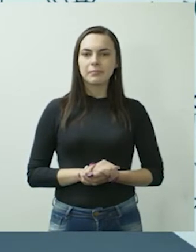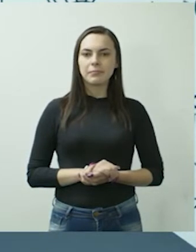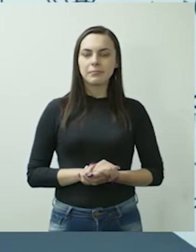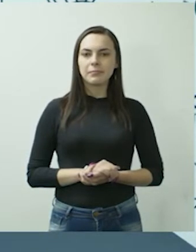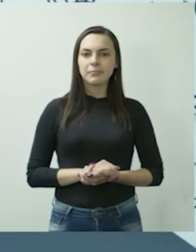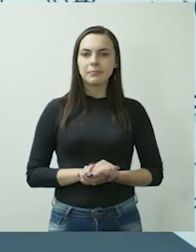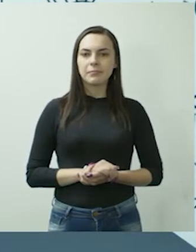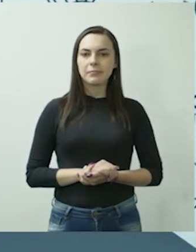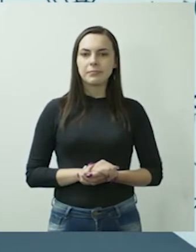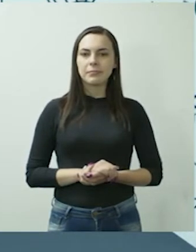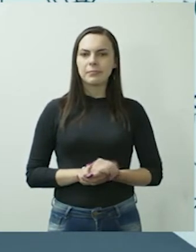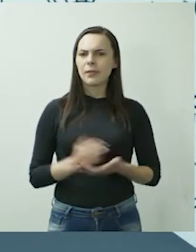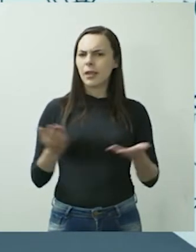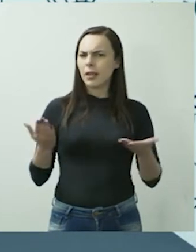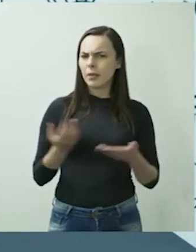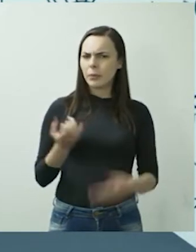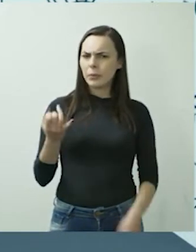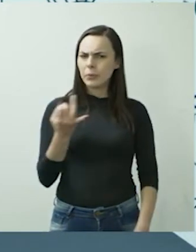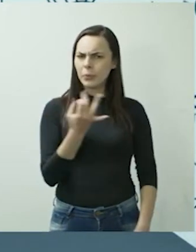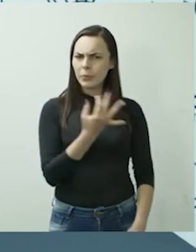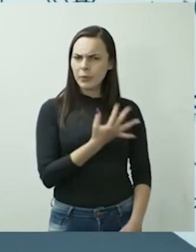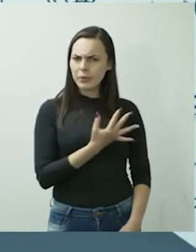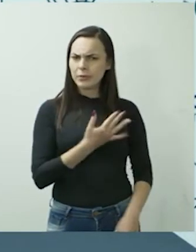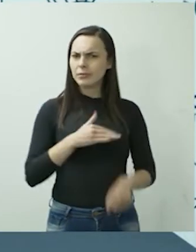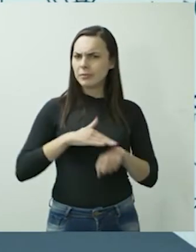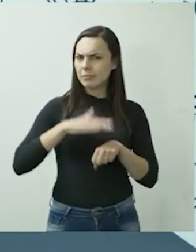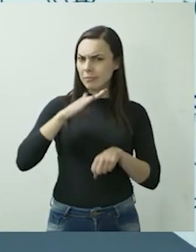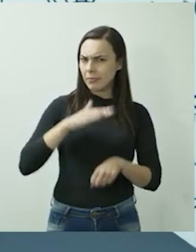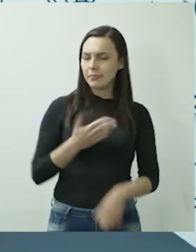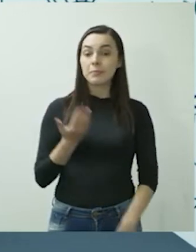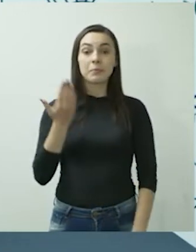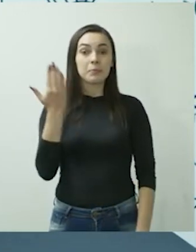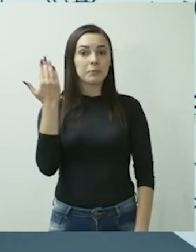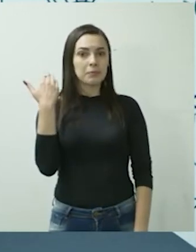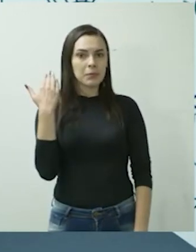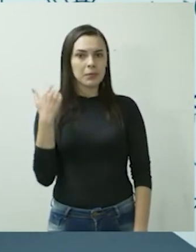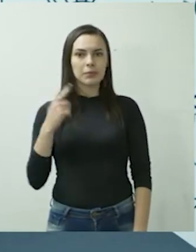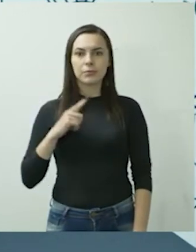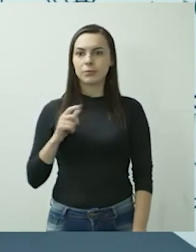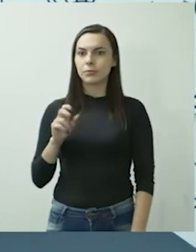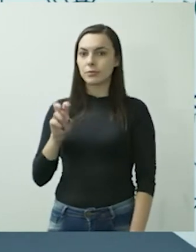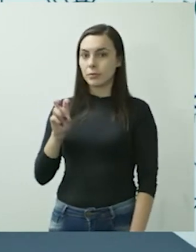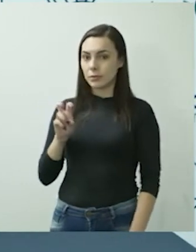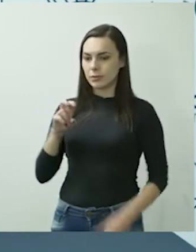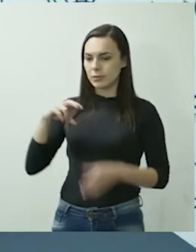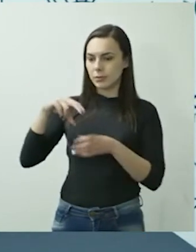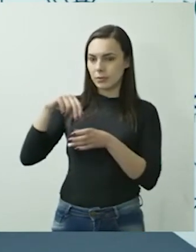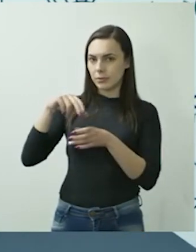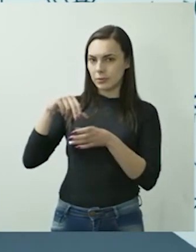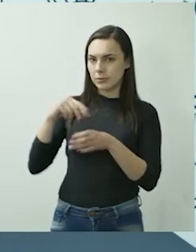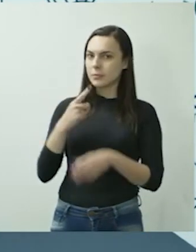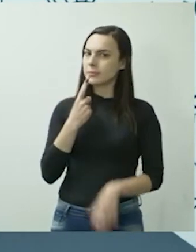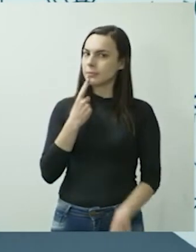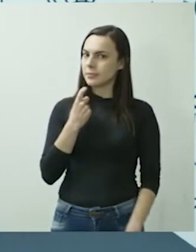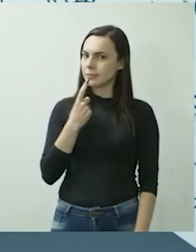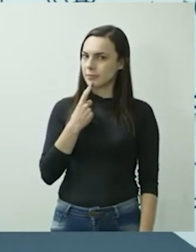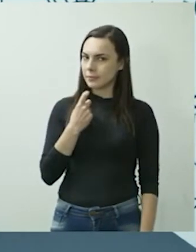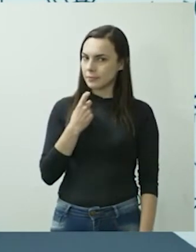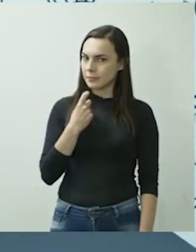a quantidade aumentou, não aumentou? Antes, nós tínhamos 5 tampinhas